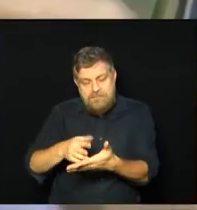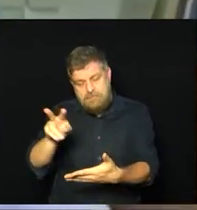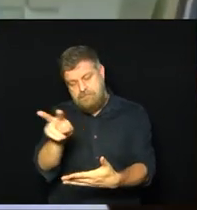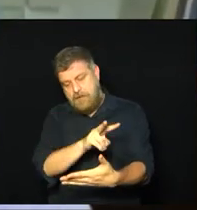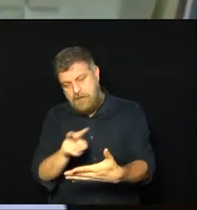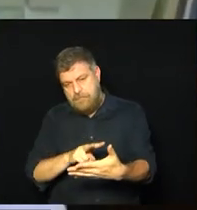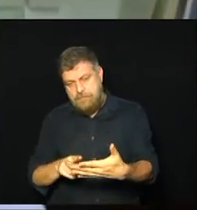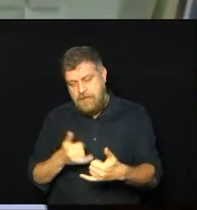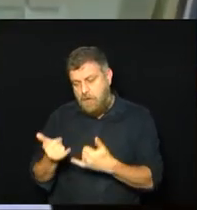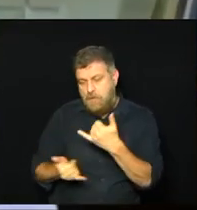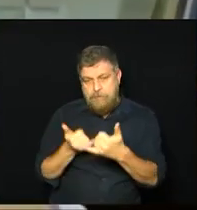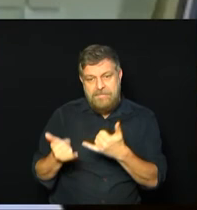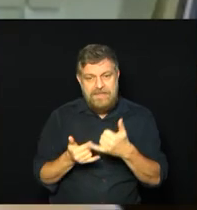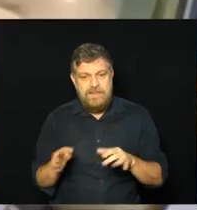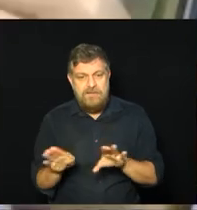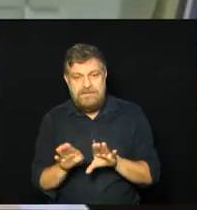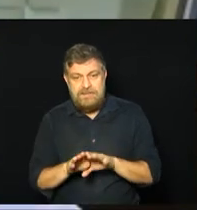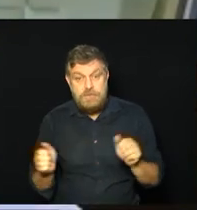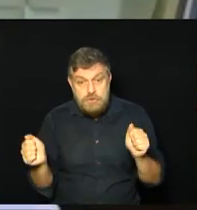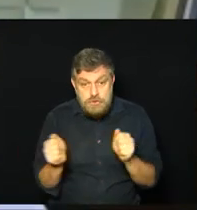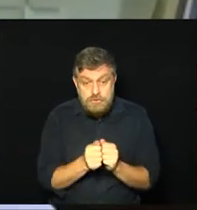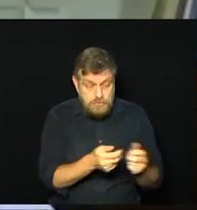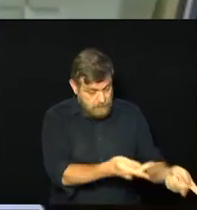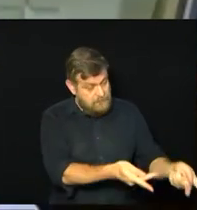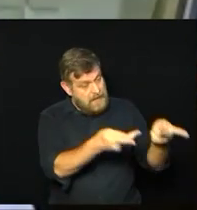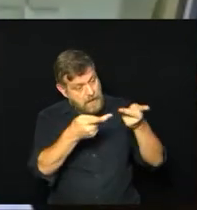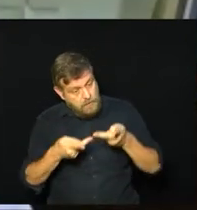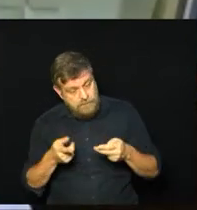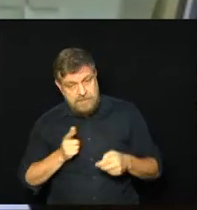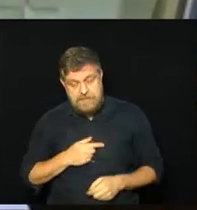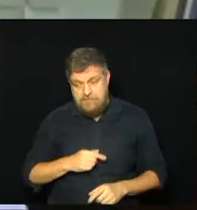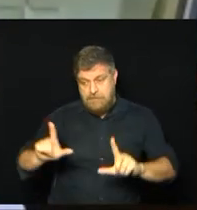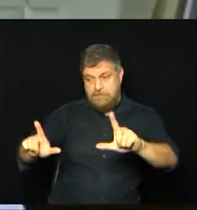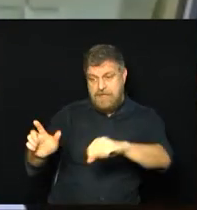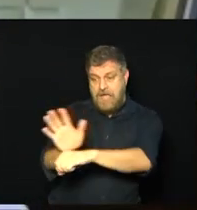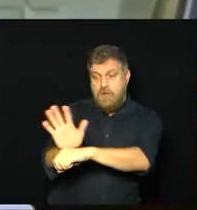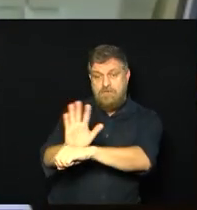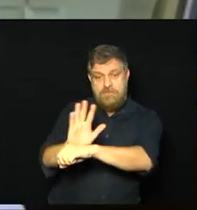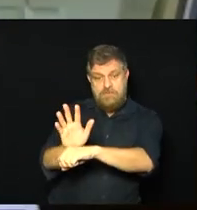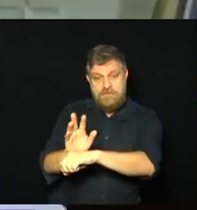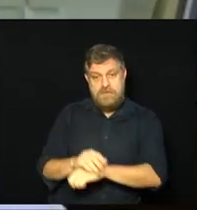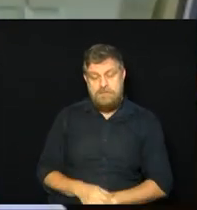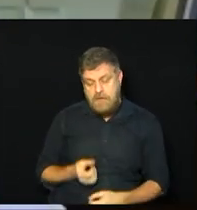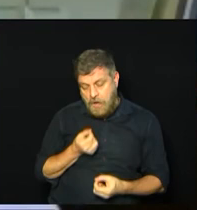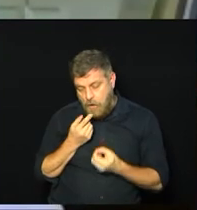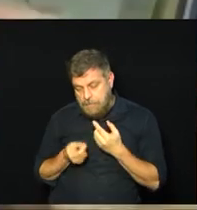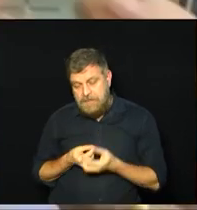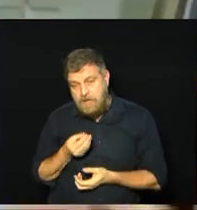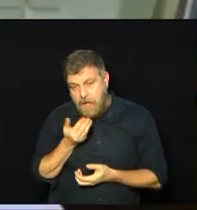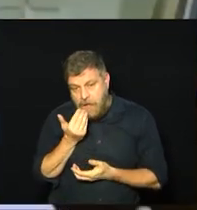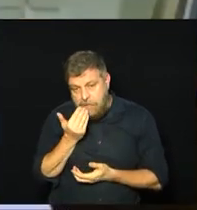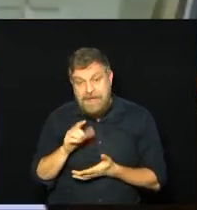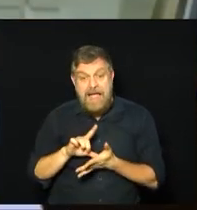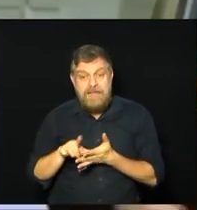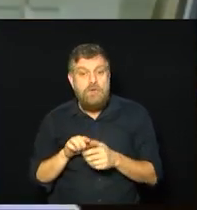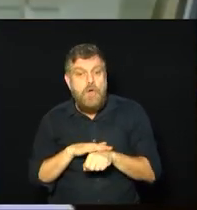um quebra-cabeça, uma massinha, assistir, convidar o filho para assistir um filme juntos, comendo uma pipoca, e depois discutirem